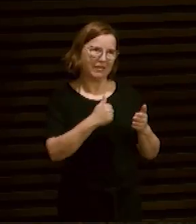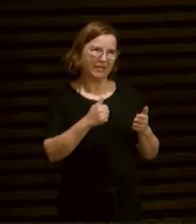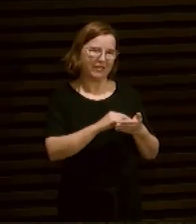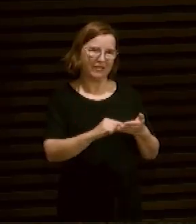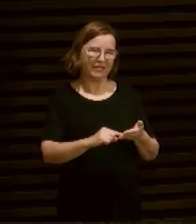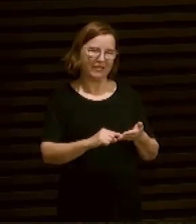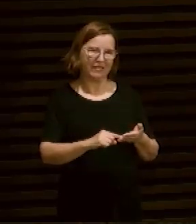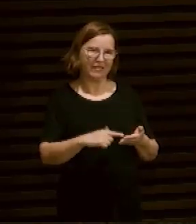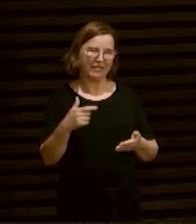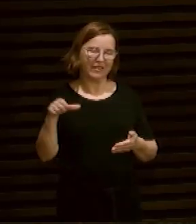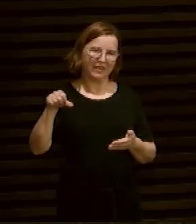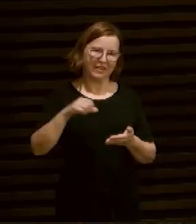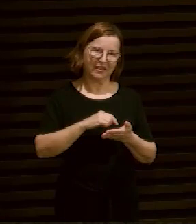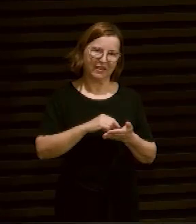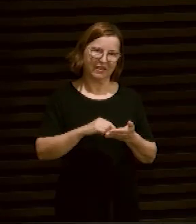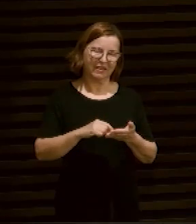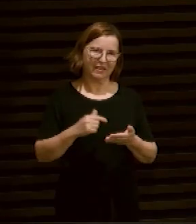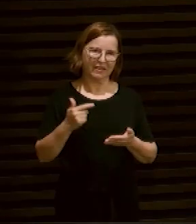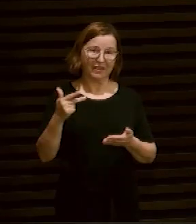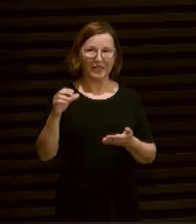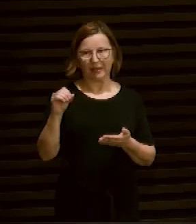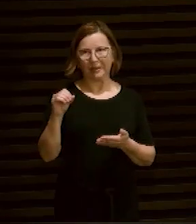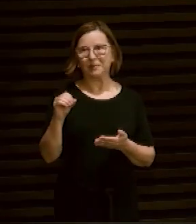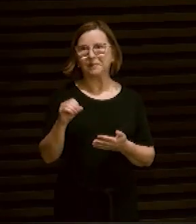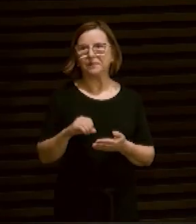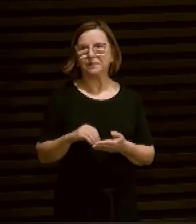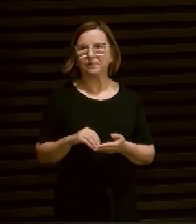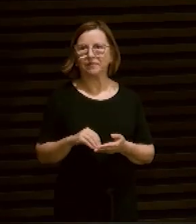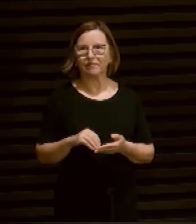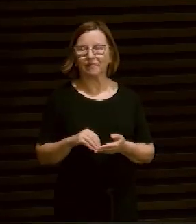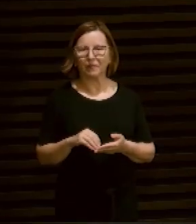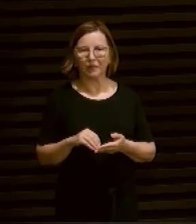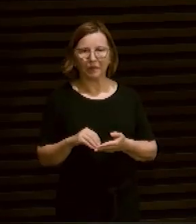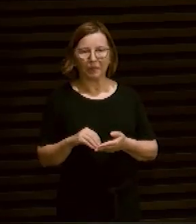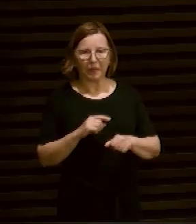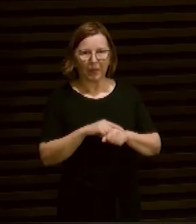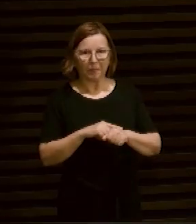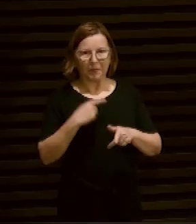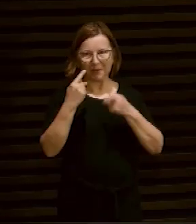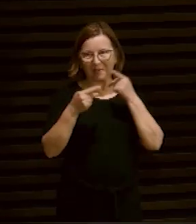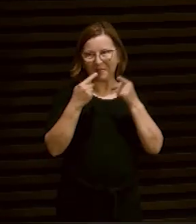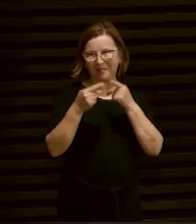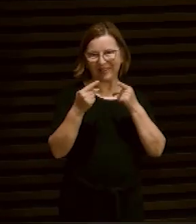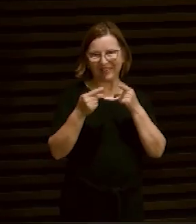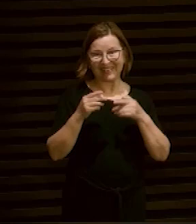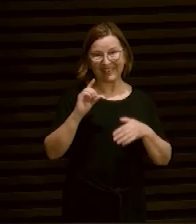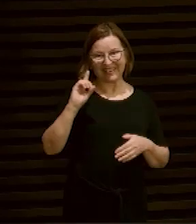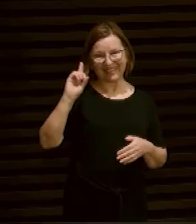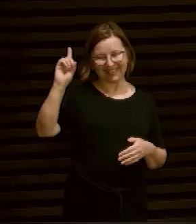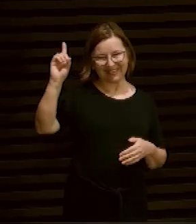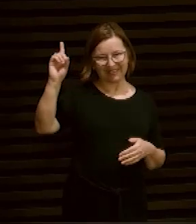29 e 30, ele disse assim, olha, quando ele falou que Deus Pai